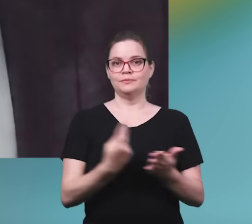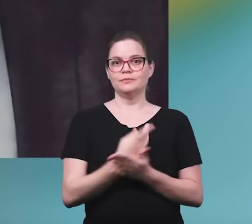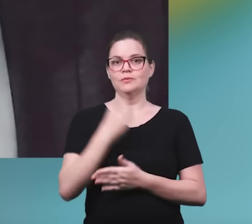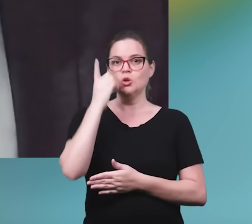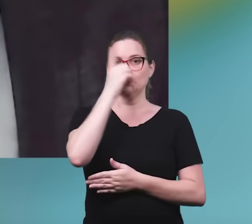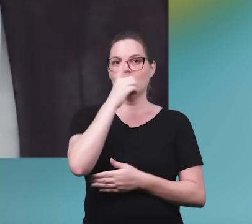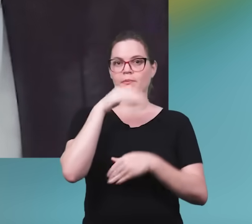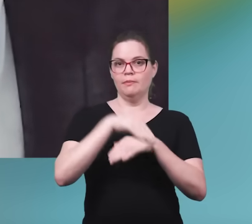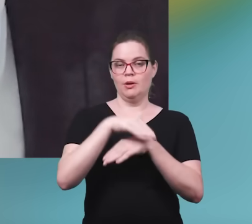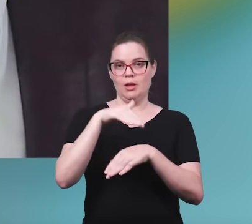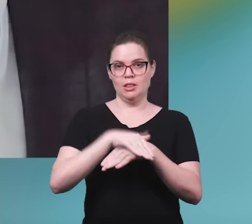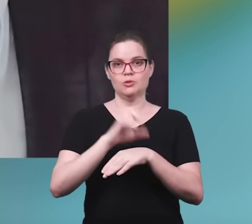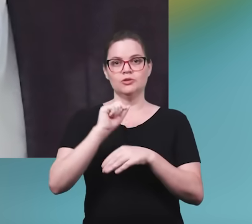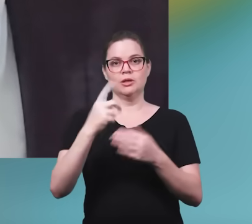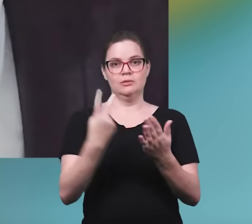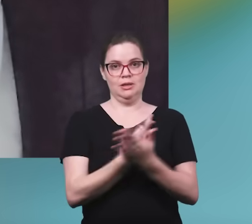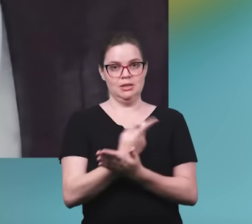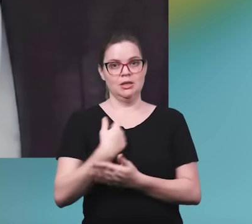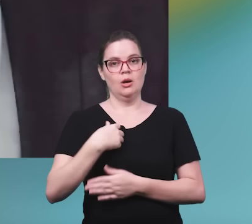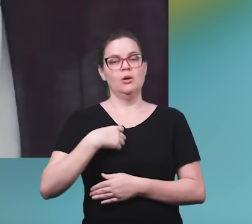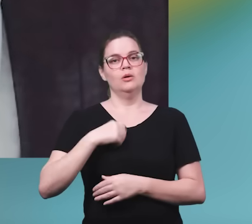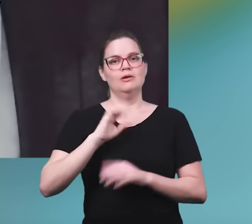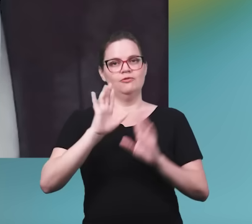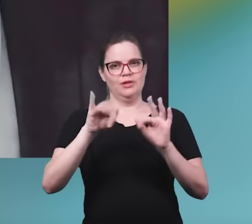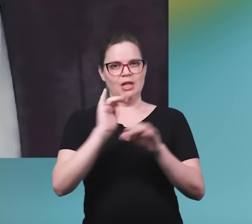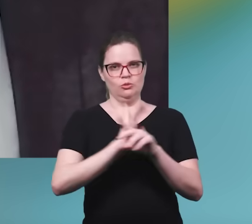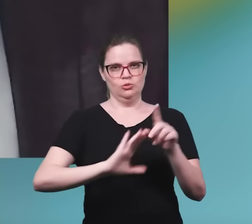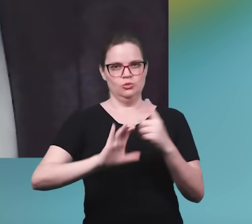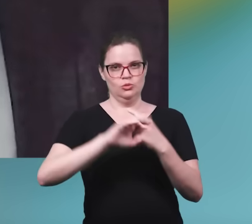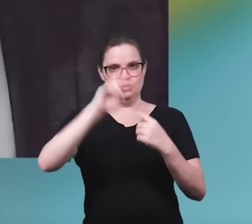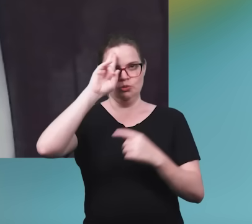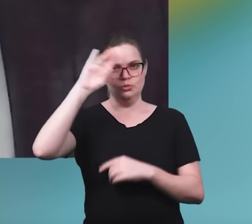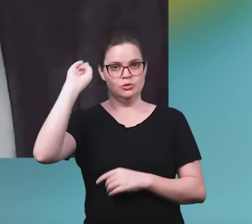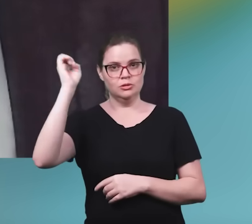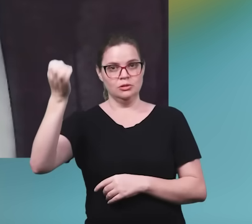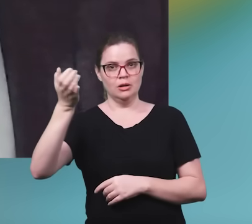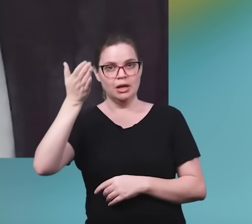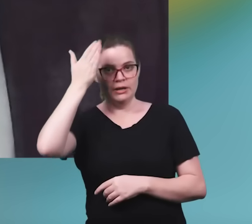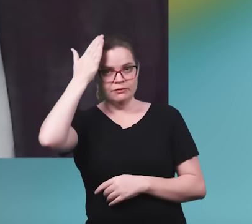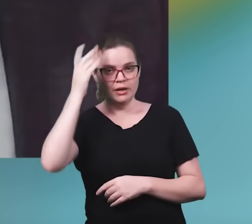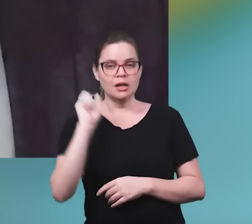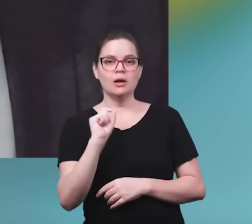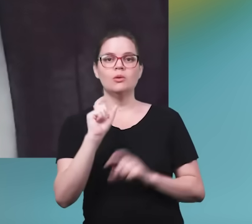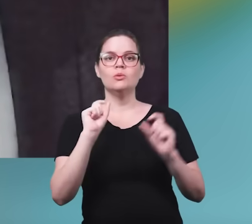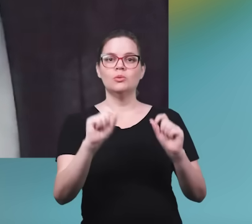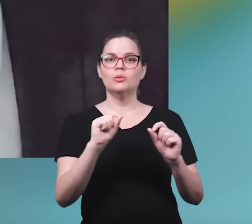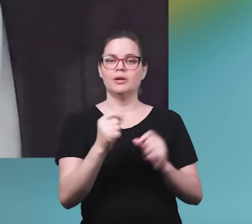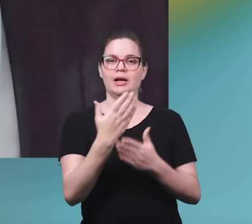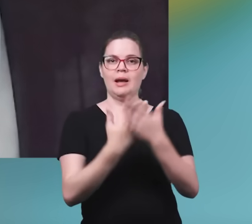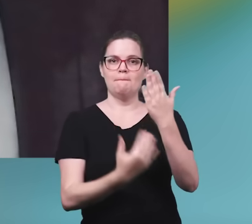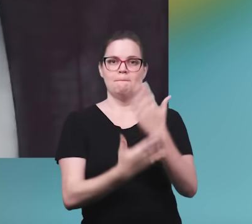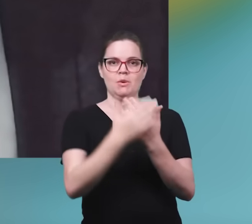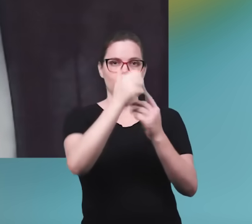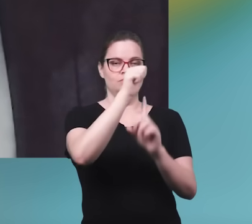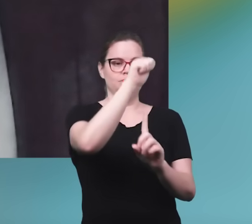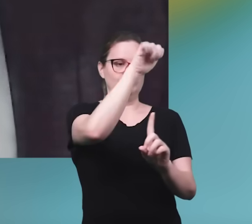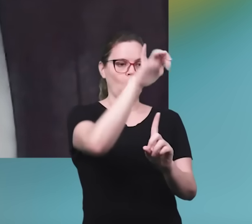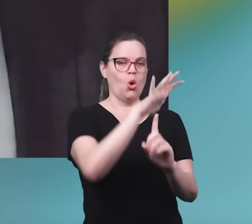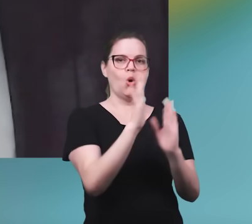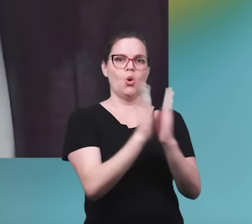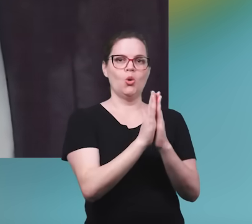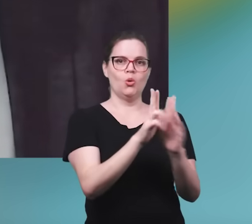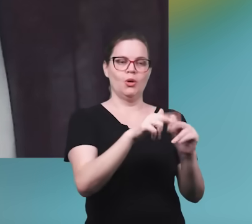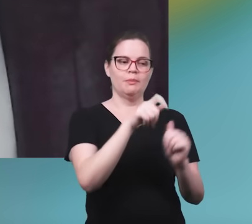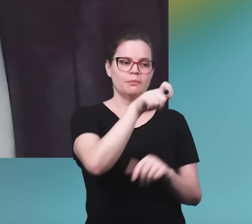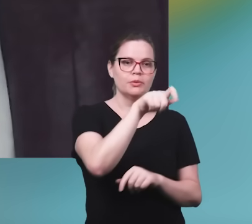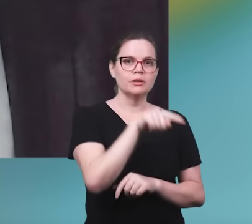noite, recebeu imposição de mãos com revelação do Senhor. Revelação é, através desse meio de graça, a imposição de